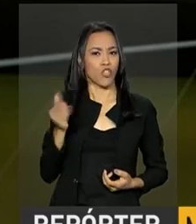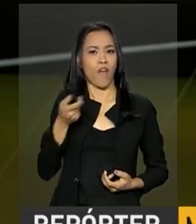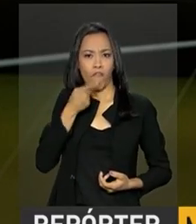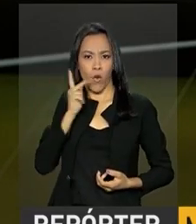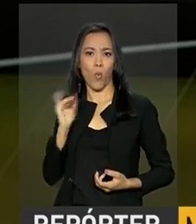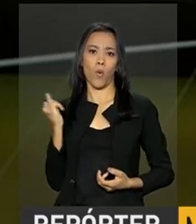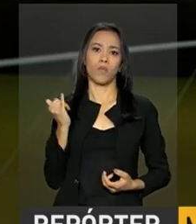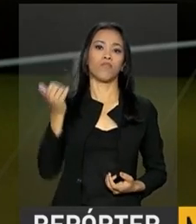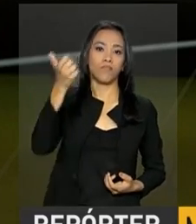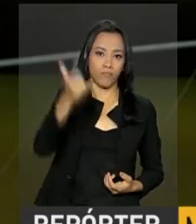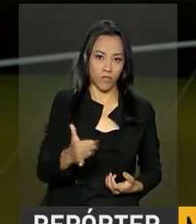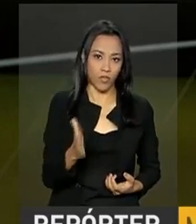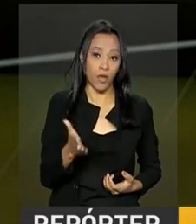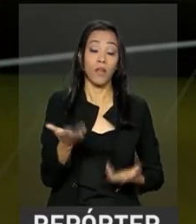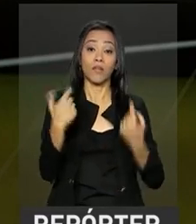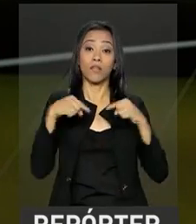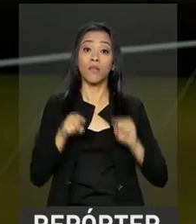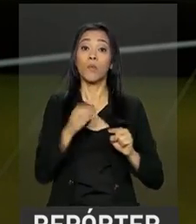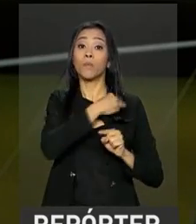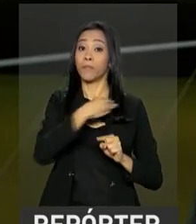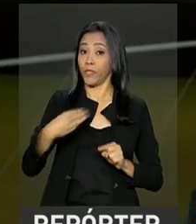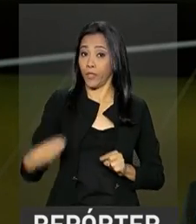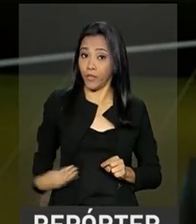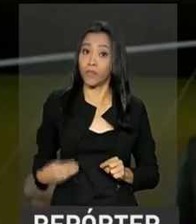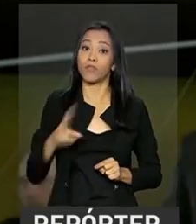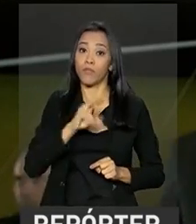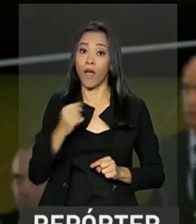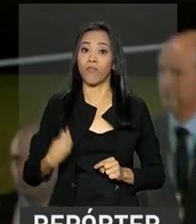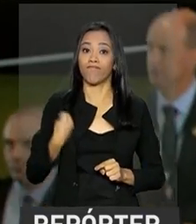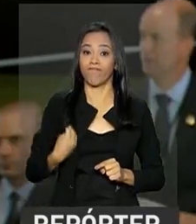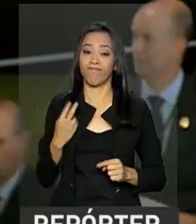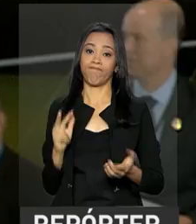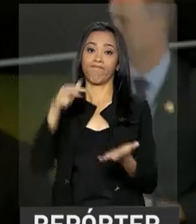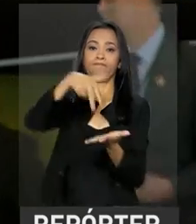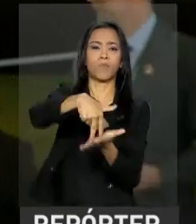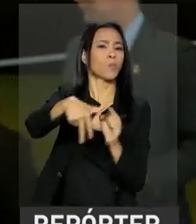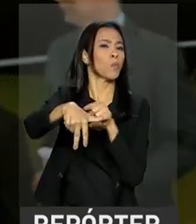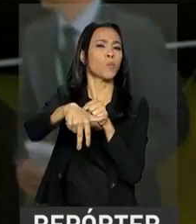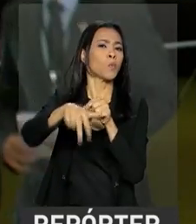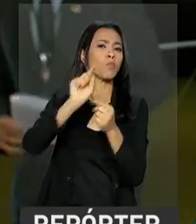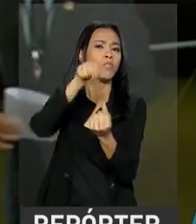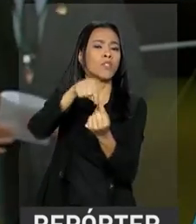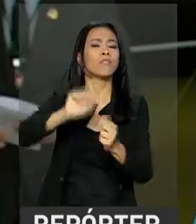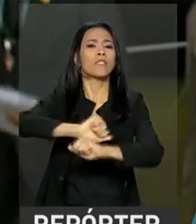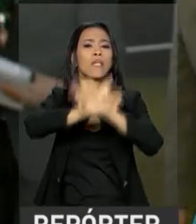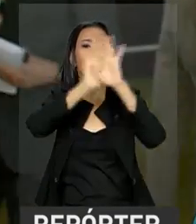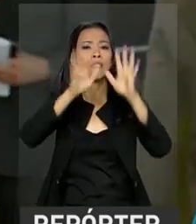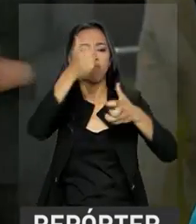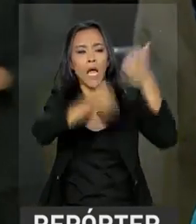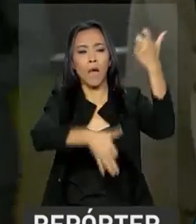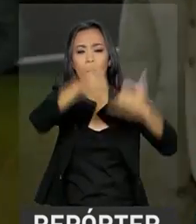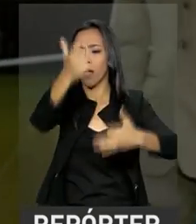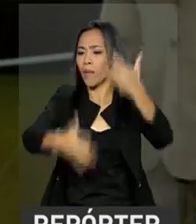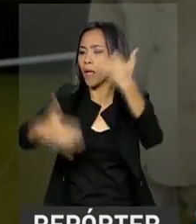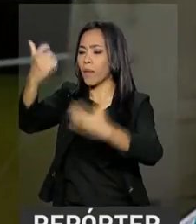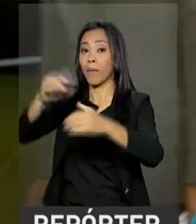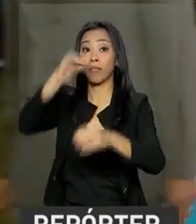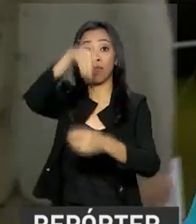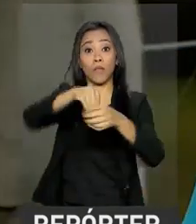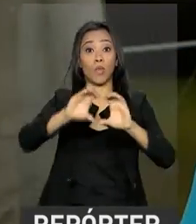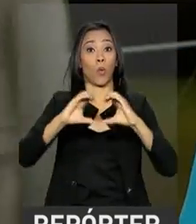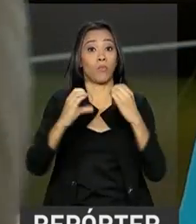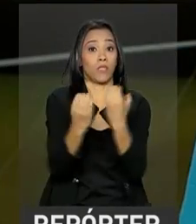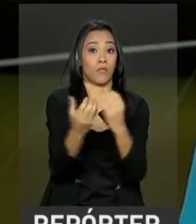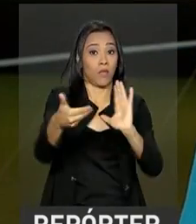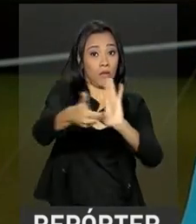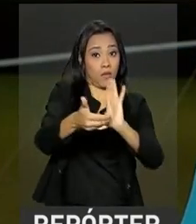eh o ministro brair mages vai estar aqui eh prestando esclarecimentos na comissão E a expectativa